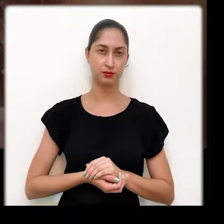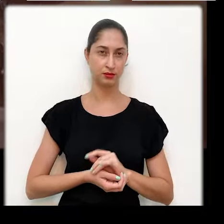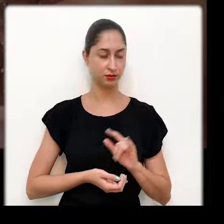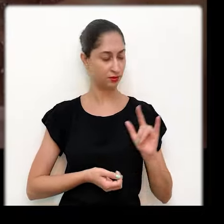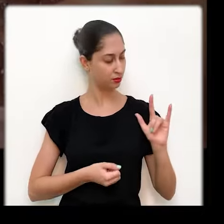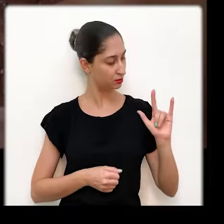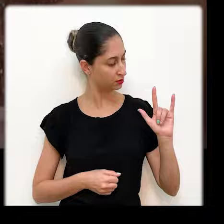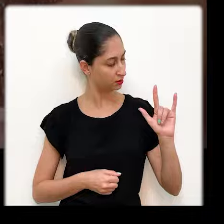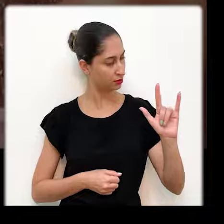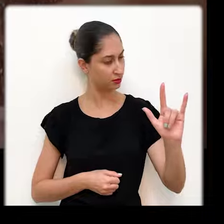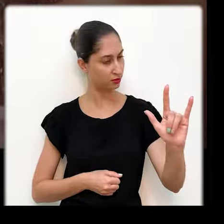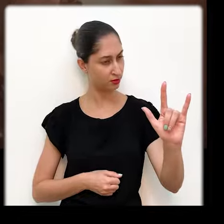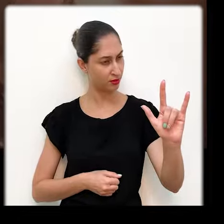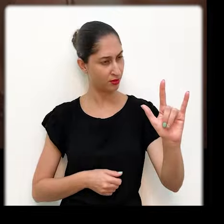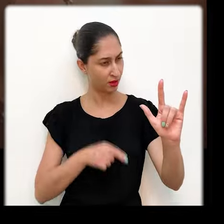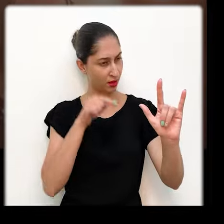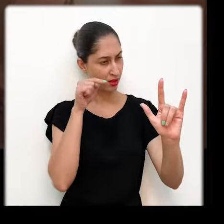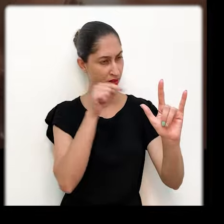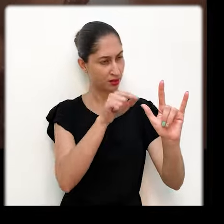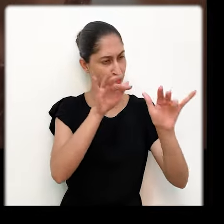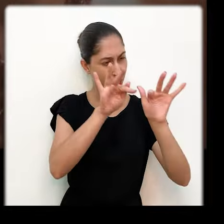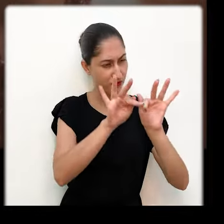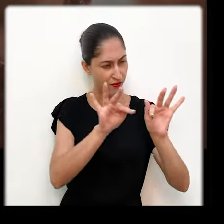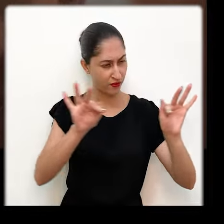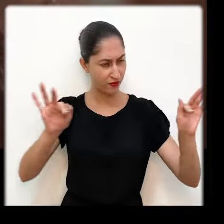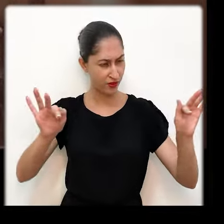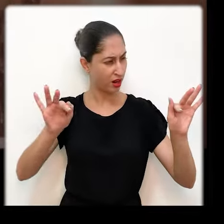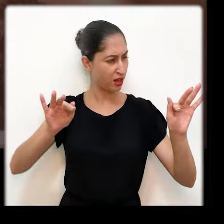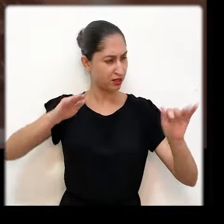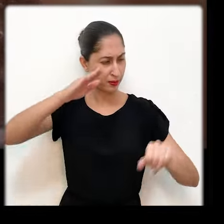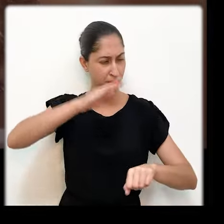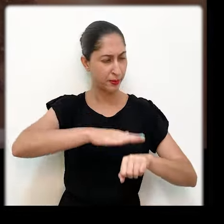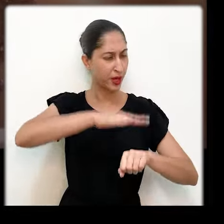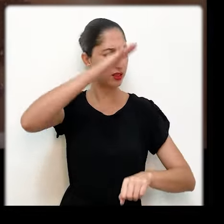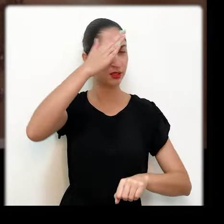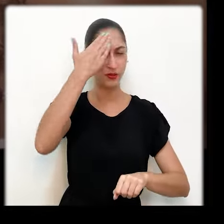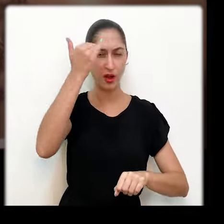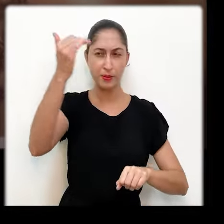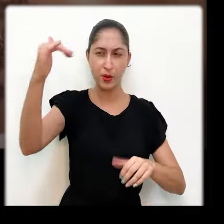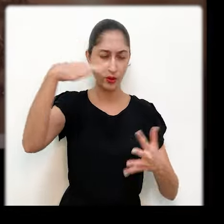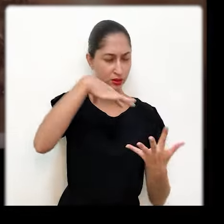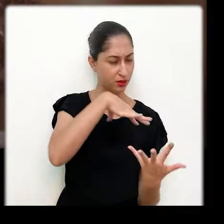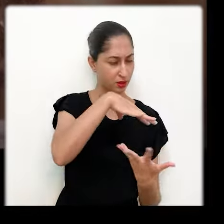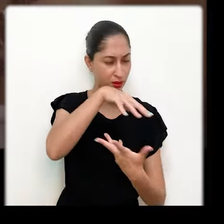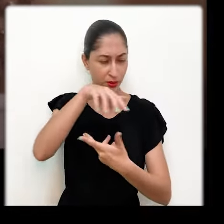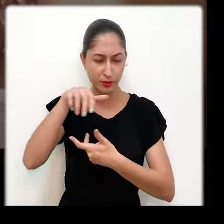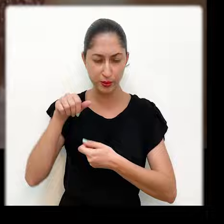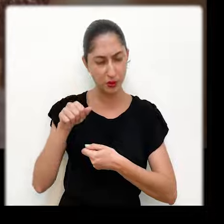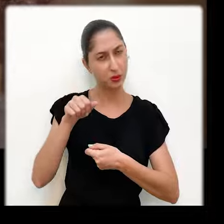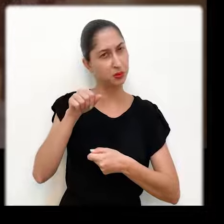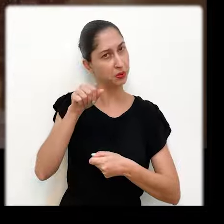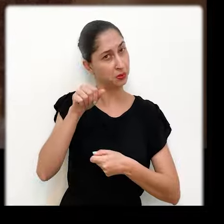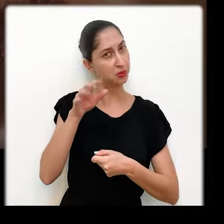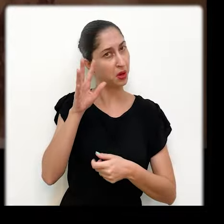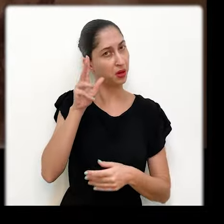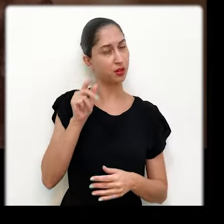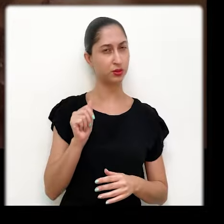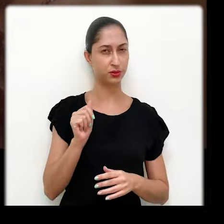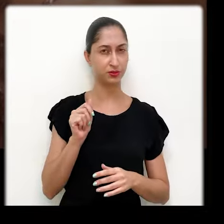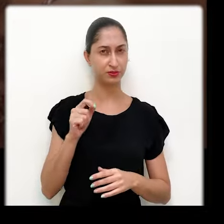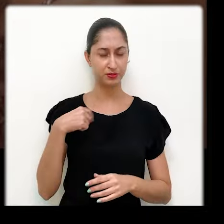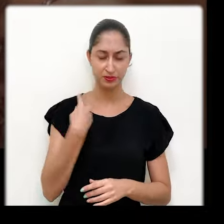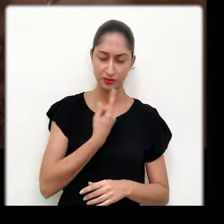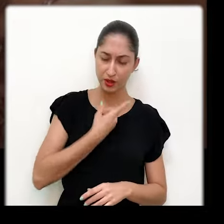I love you. Talvez seja uma das expressões mais conhecidas do planeta. Dessas que a gente escuta